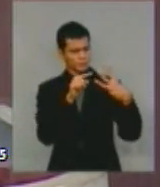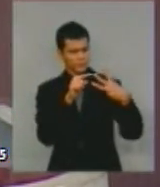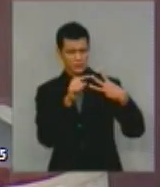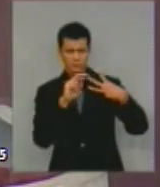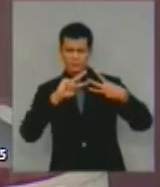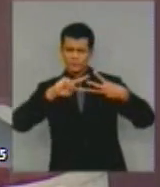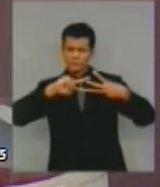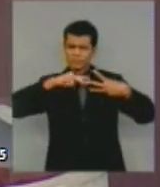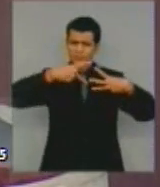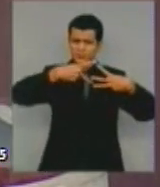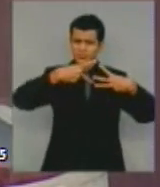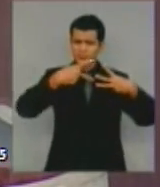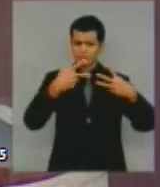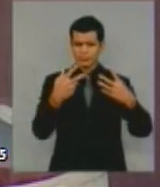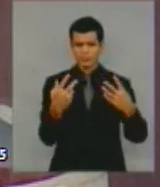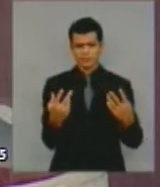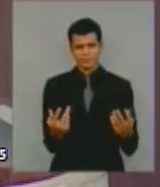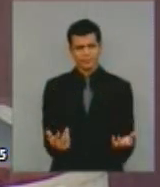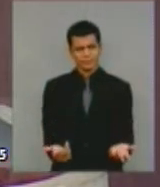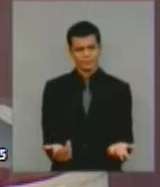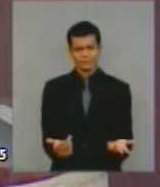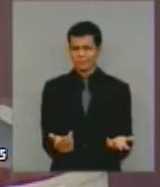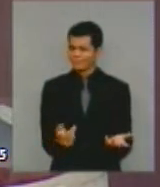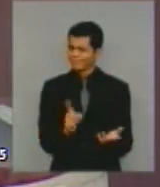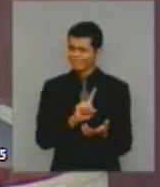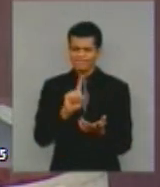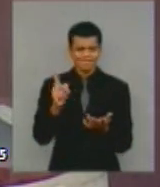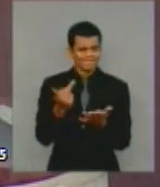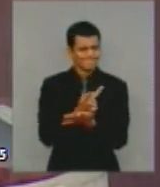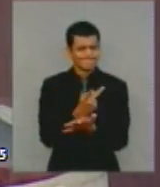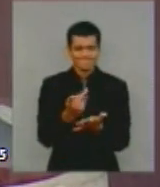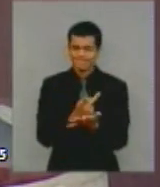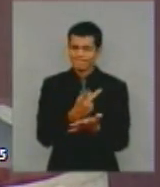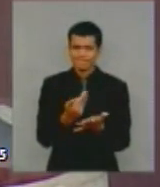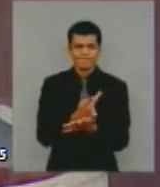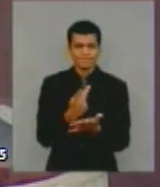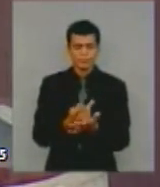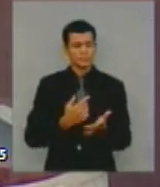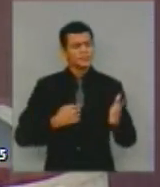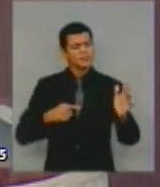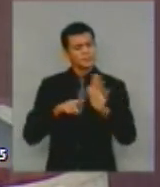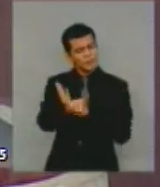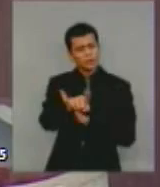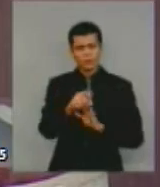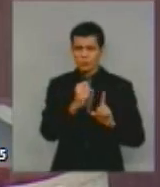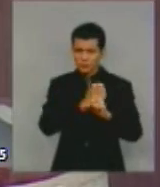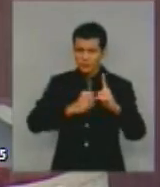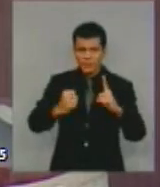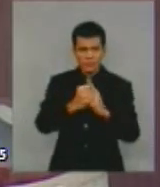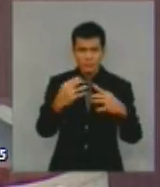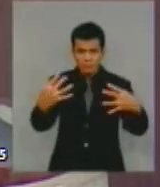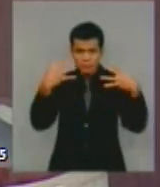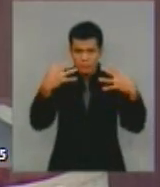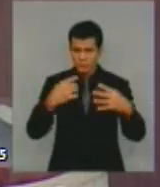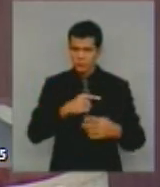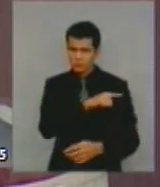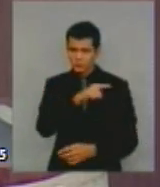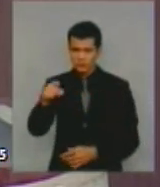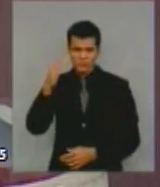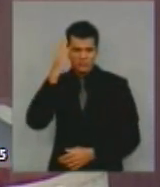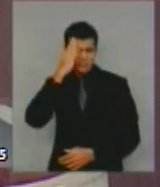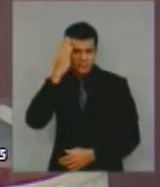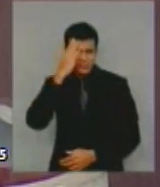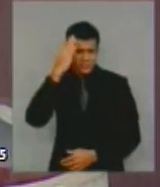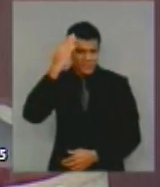importante ter refinaria, que era muito importante ter siderúrgica. Eu pergunto à sociedade cearense, você sabia que a termoelétrica